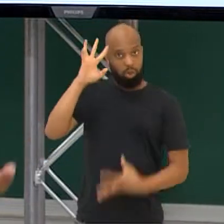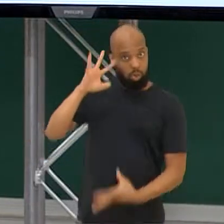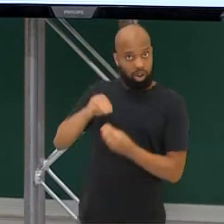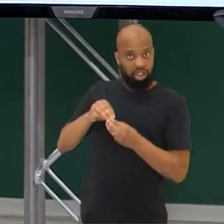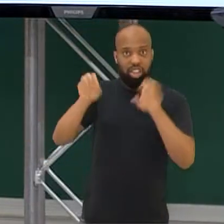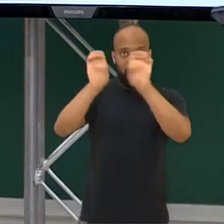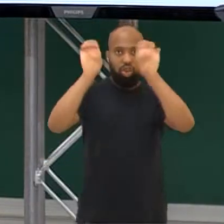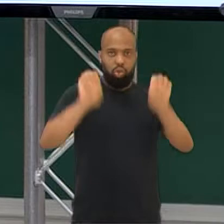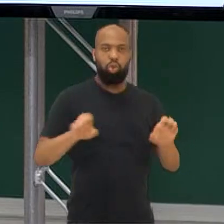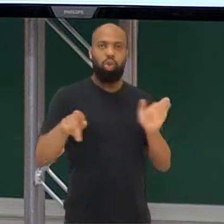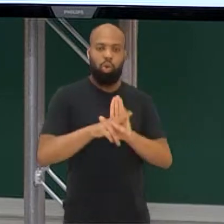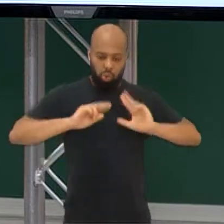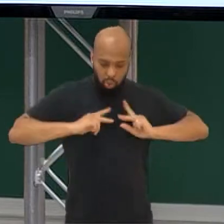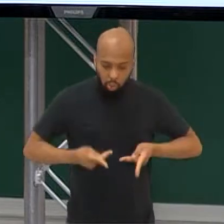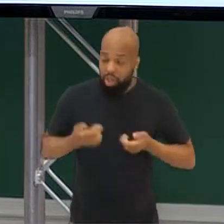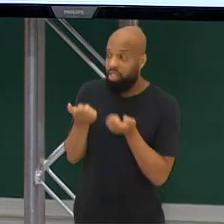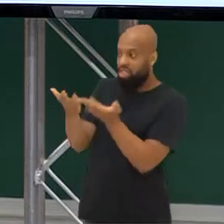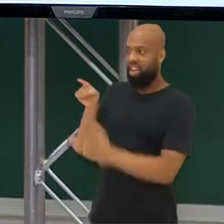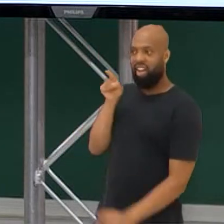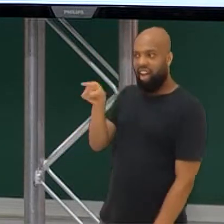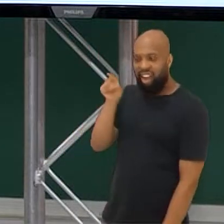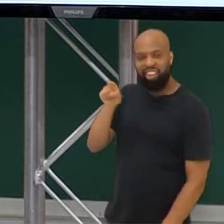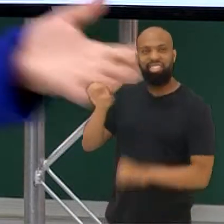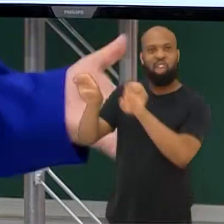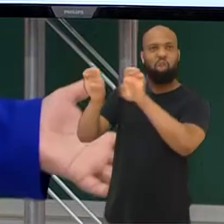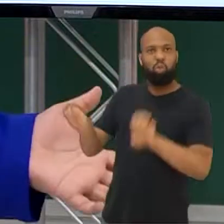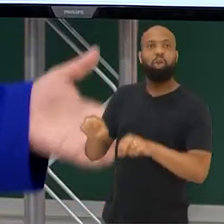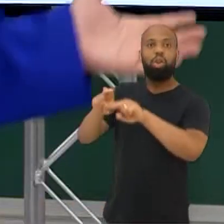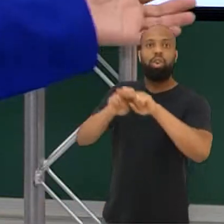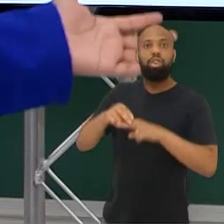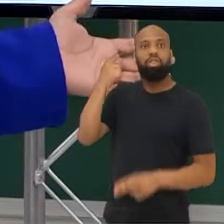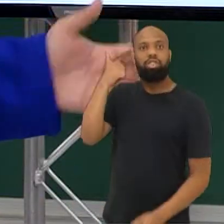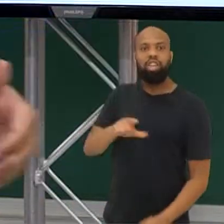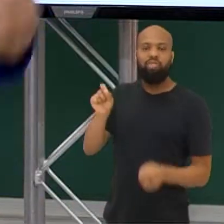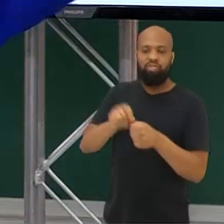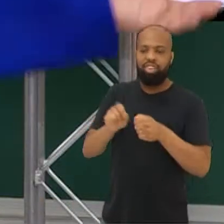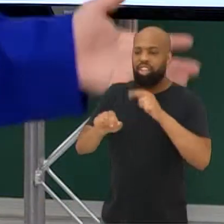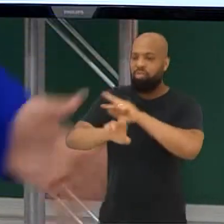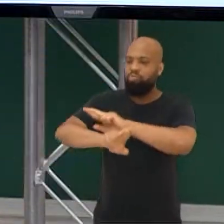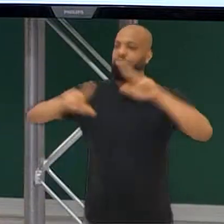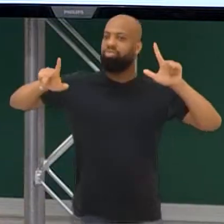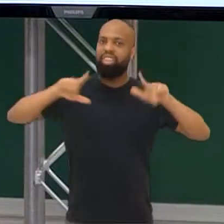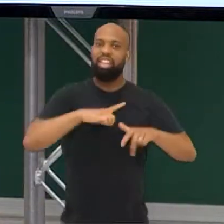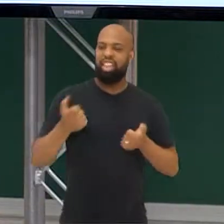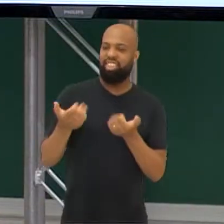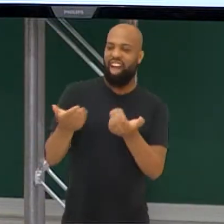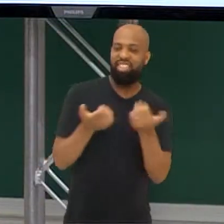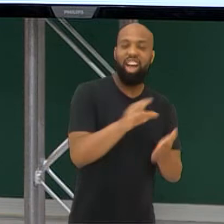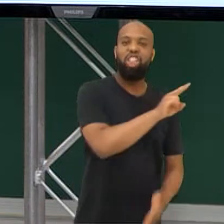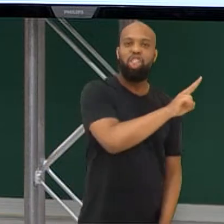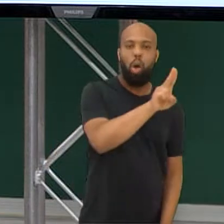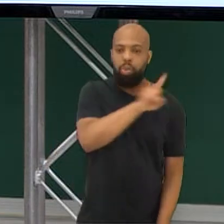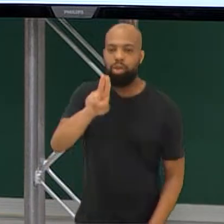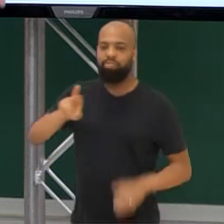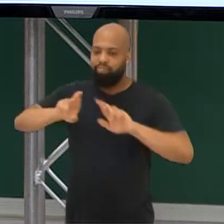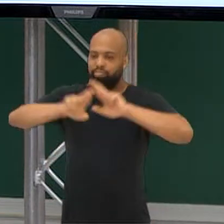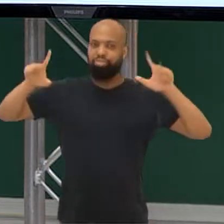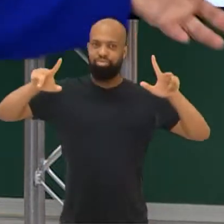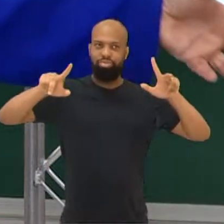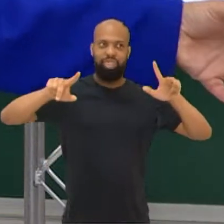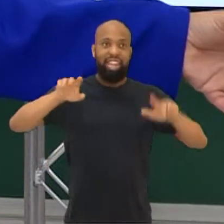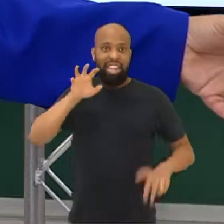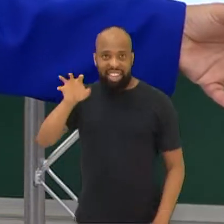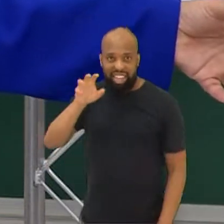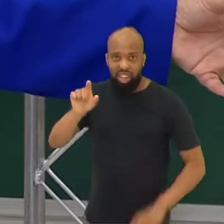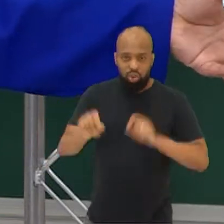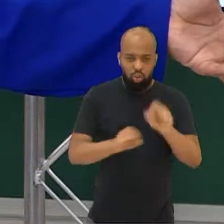estrutura que o ser humano dá a isso aqui. Então, por isso que a gente consegue fazer coisas diferentes, dar nomes diferentes às coisas. E isso aqui não é a